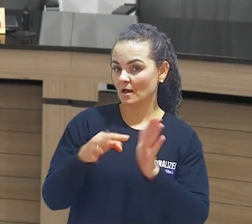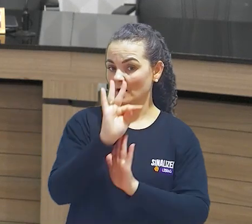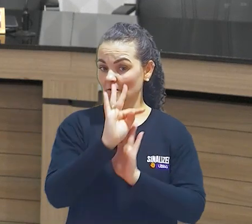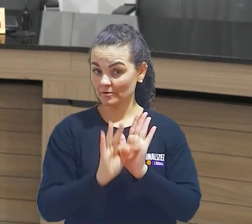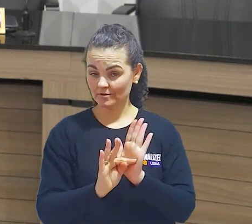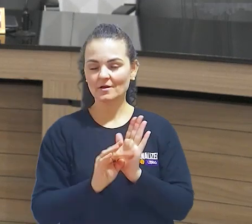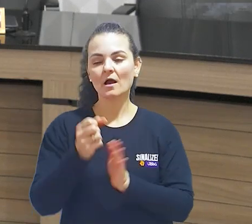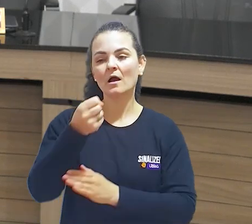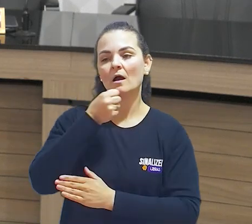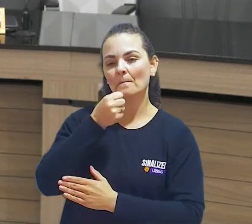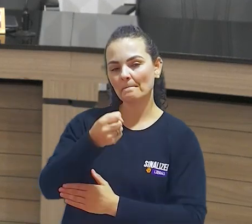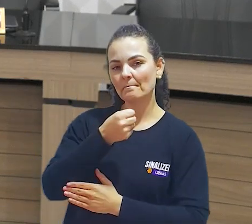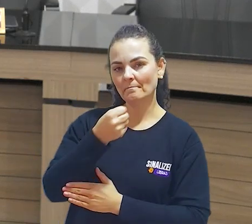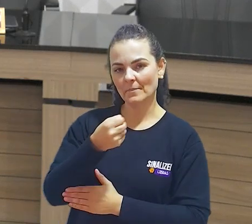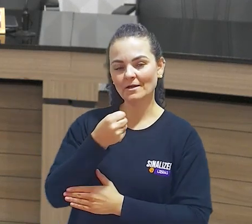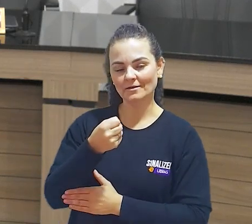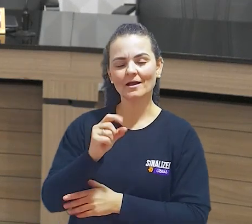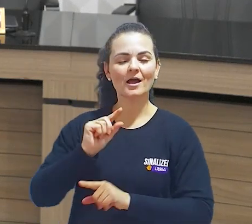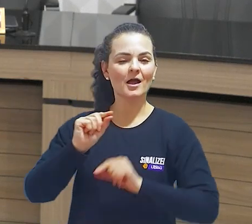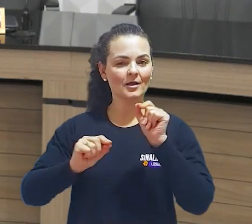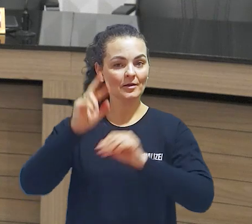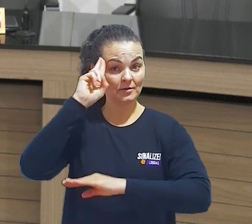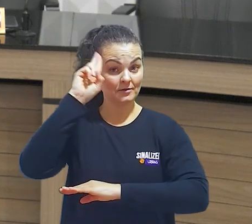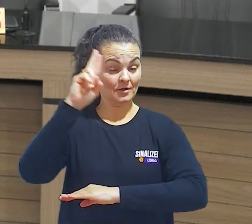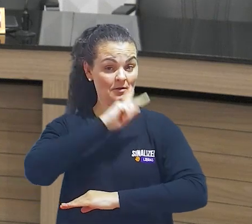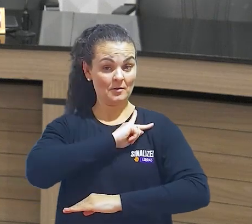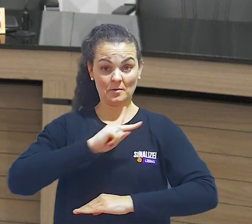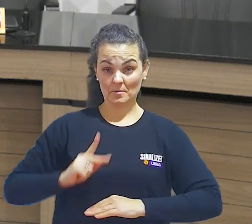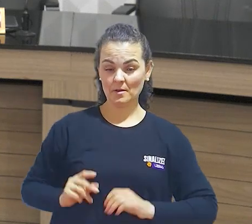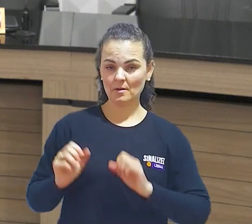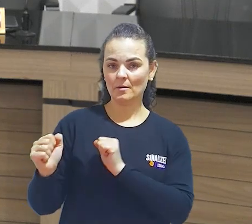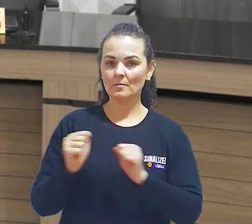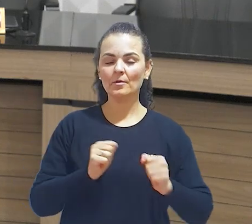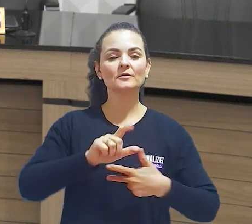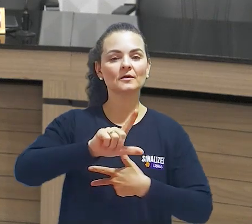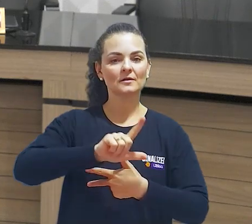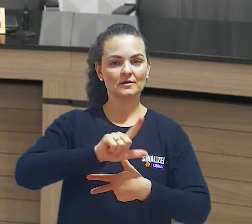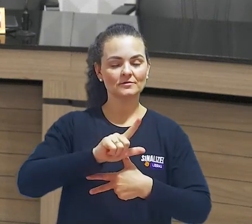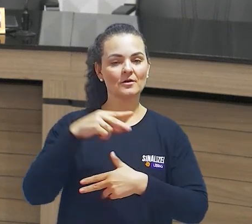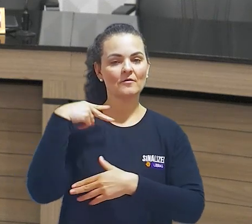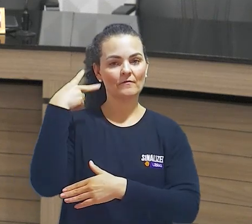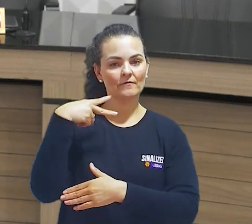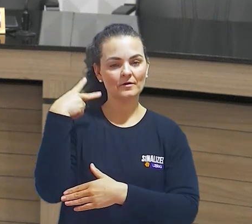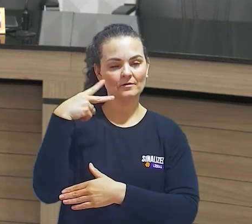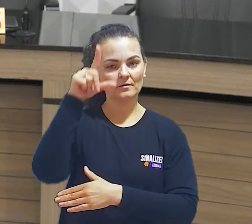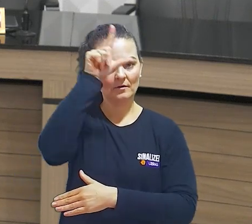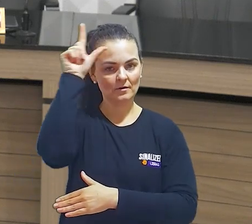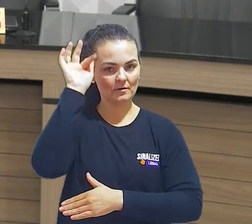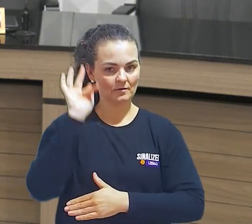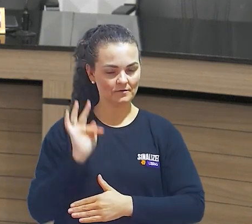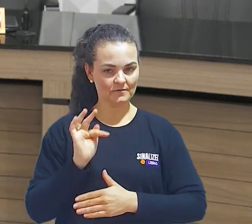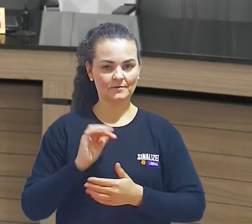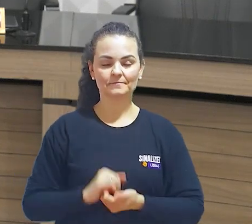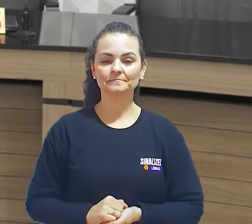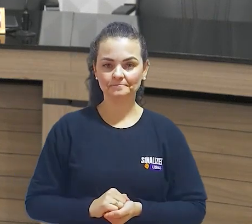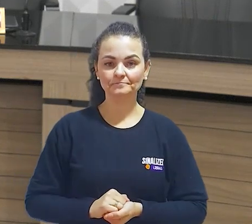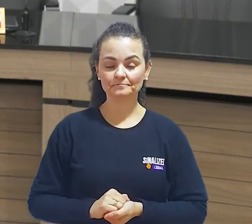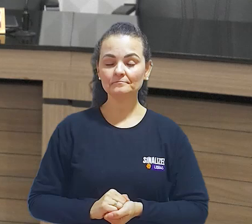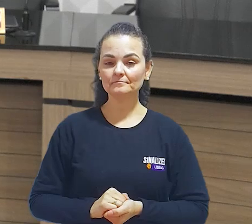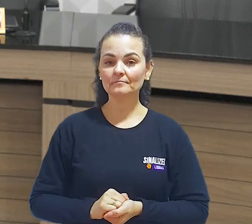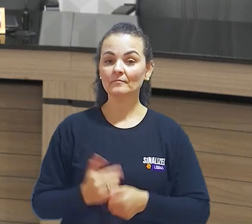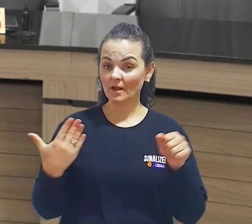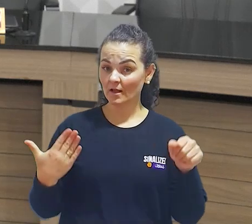uma entrevista com o excelentíssimo presidente do Poder Legislativo, vereador Luiz Fernando Almeida. Ele